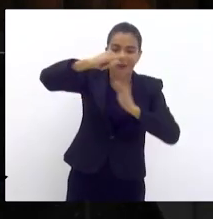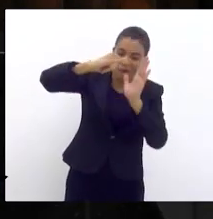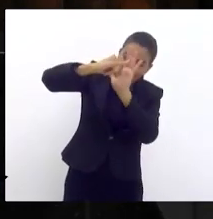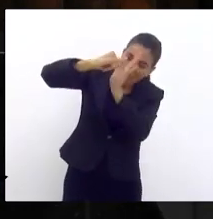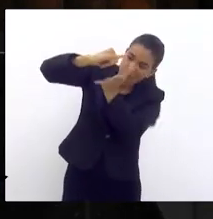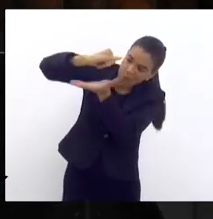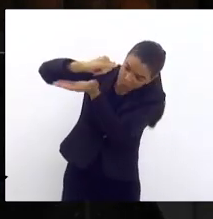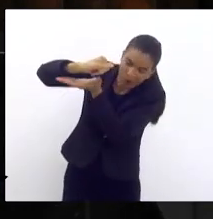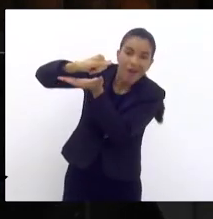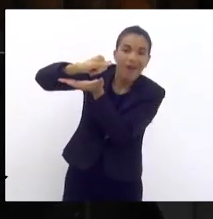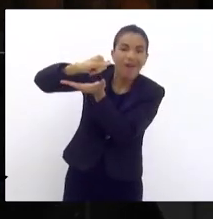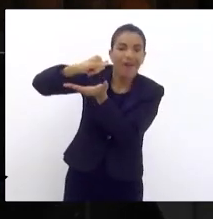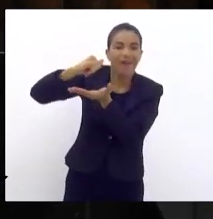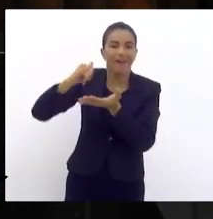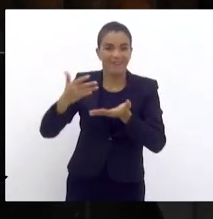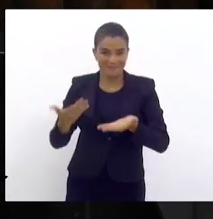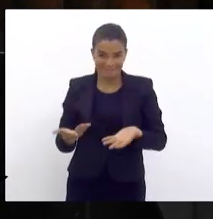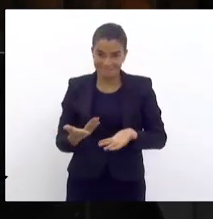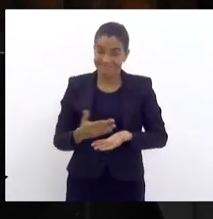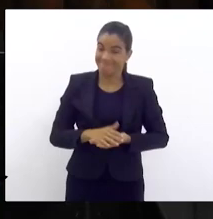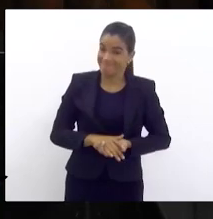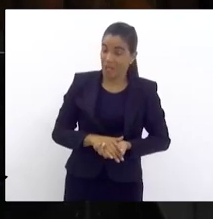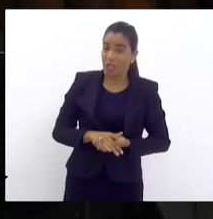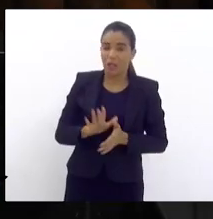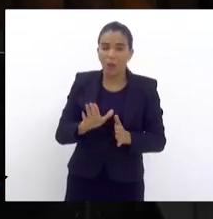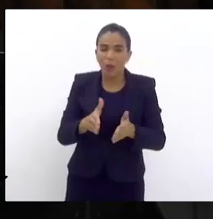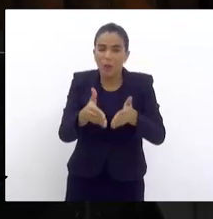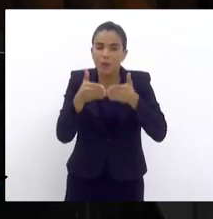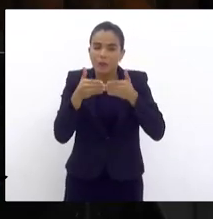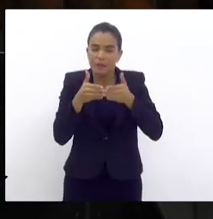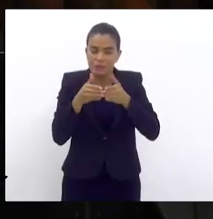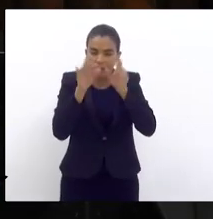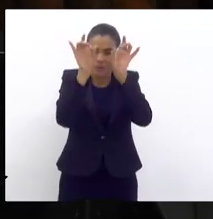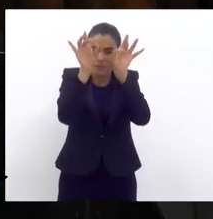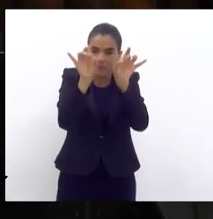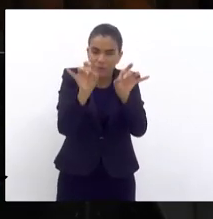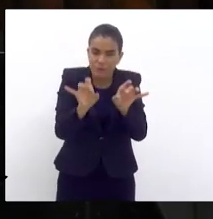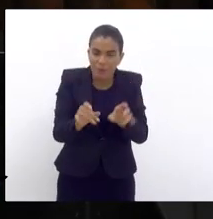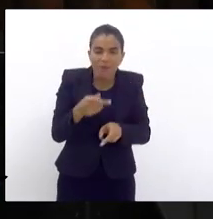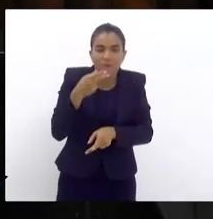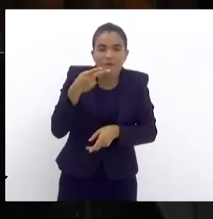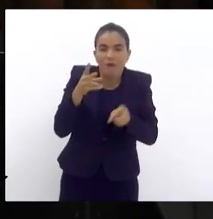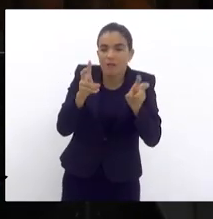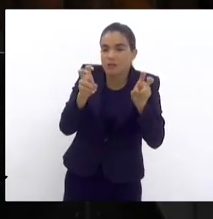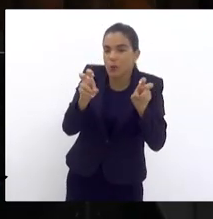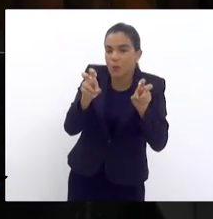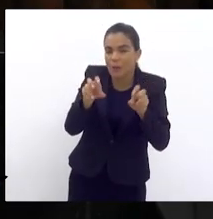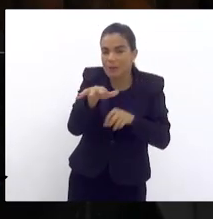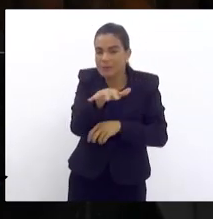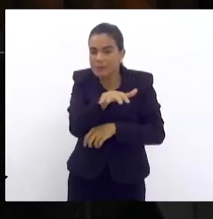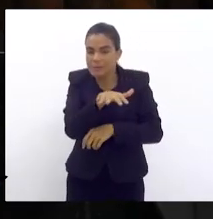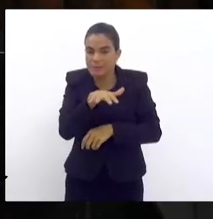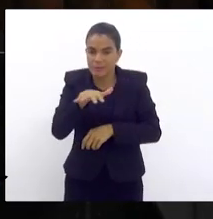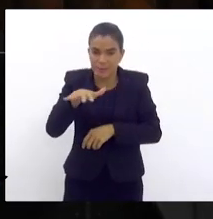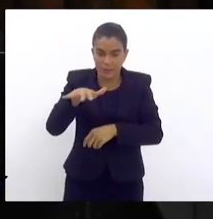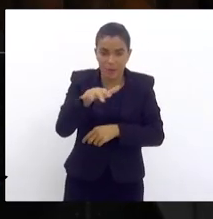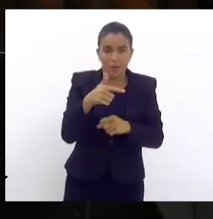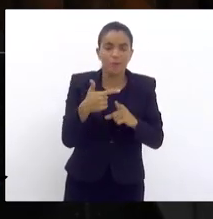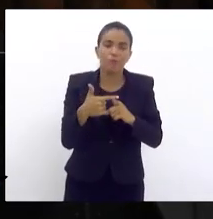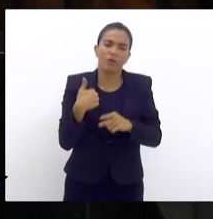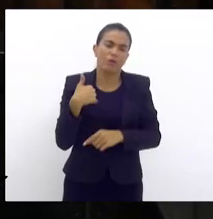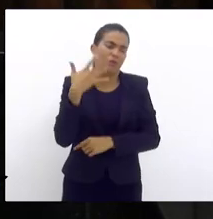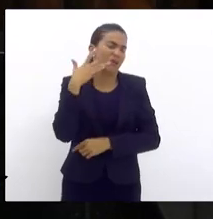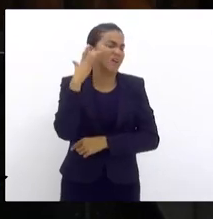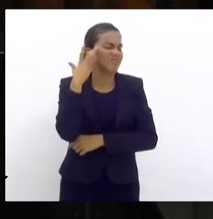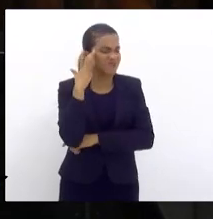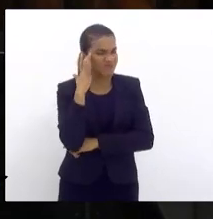eu reservei expediente inicial de hoje para comentar essas questões porque acho